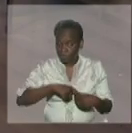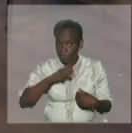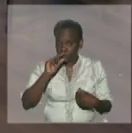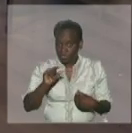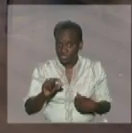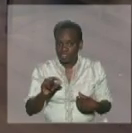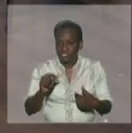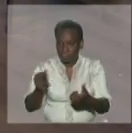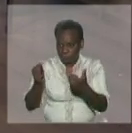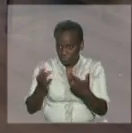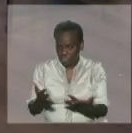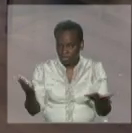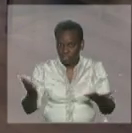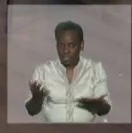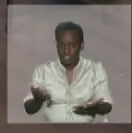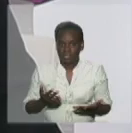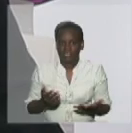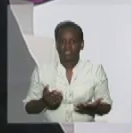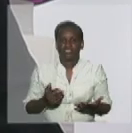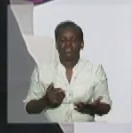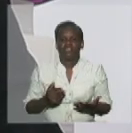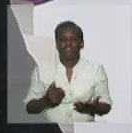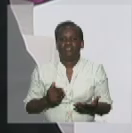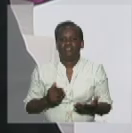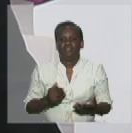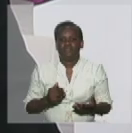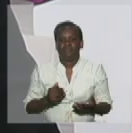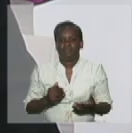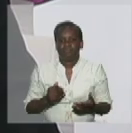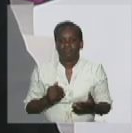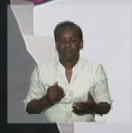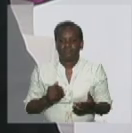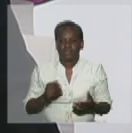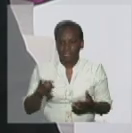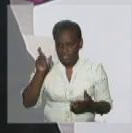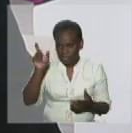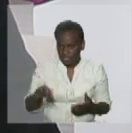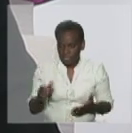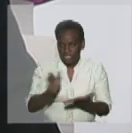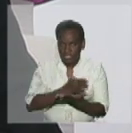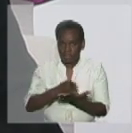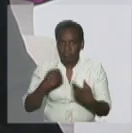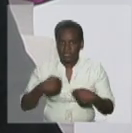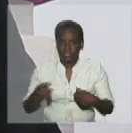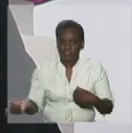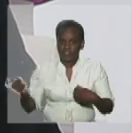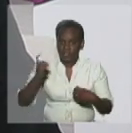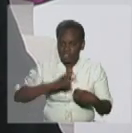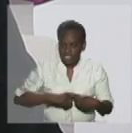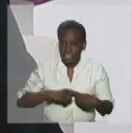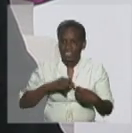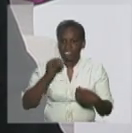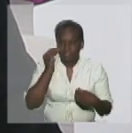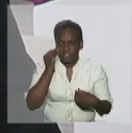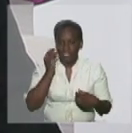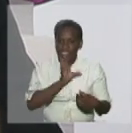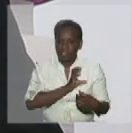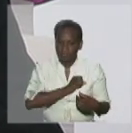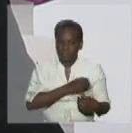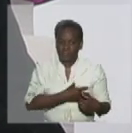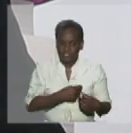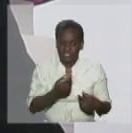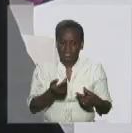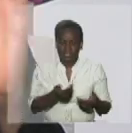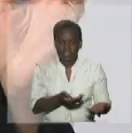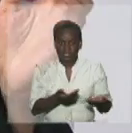Voltando um pouquinho, que você comentou agora que o personagem desse livro tem que voltar e tentar recuperar o